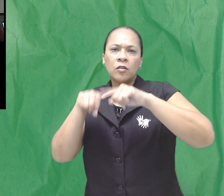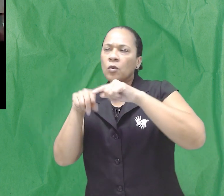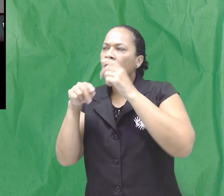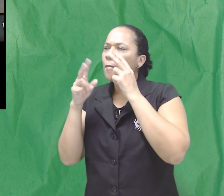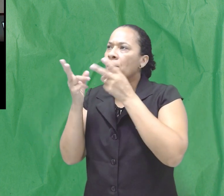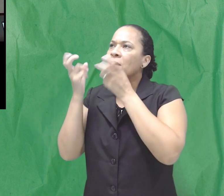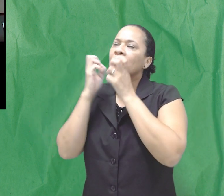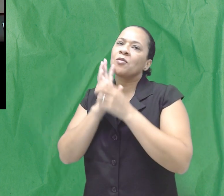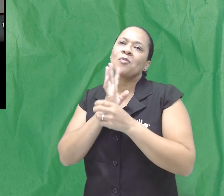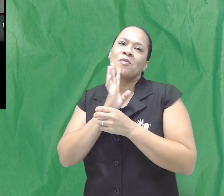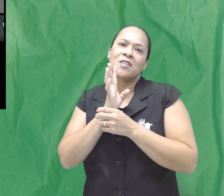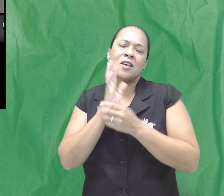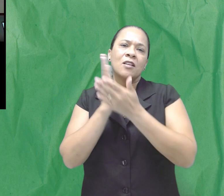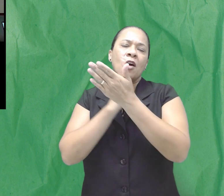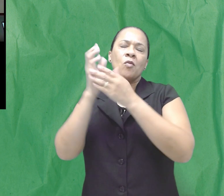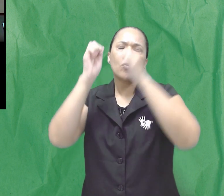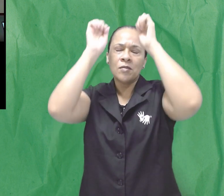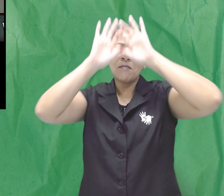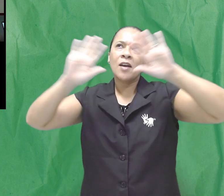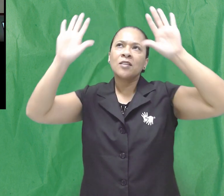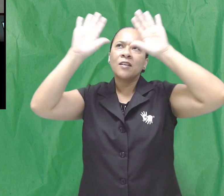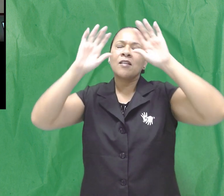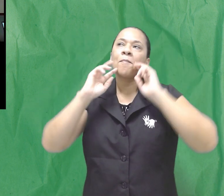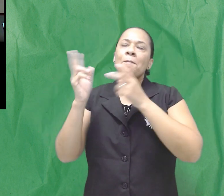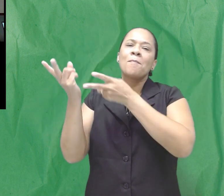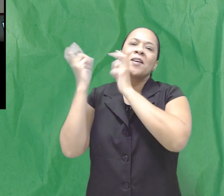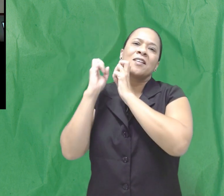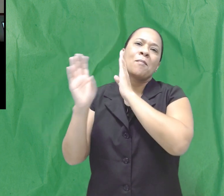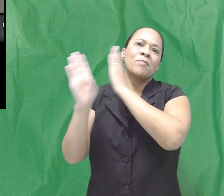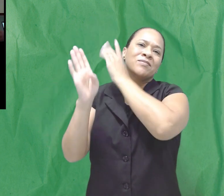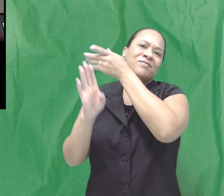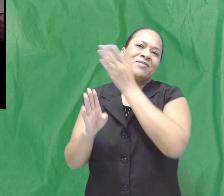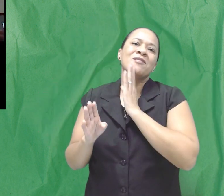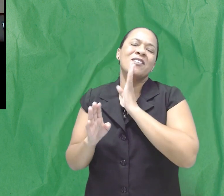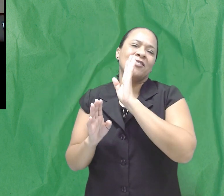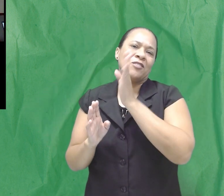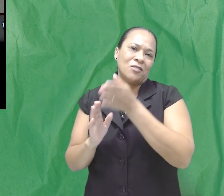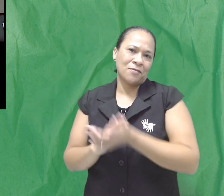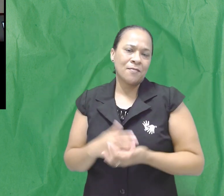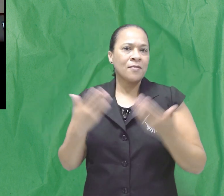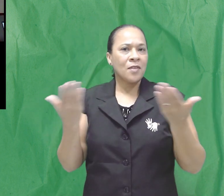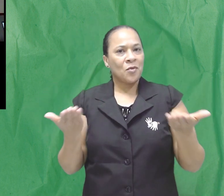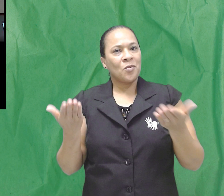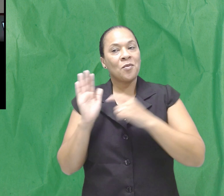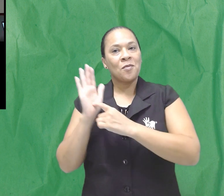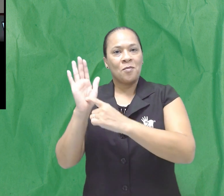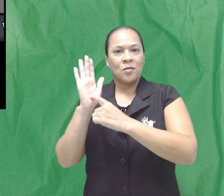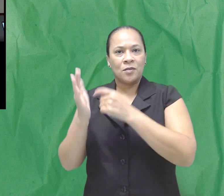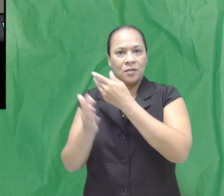né? Já estão no imaginário de todo mundo. E é exatamente desses equipamentos que a gente vai tratar a